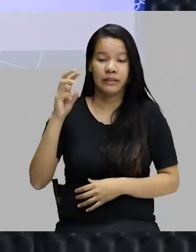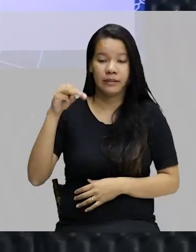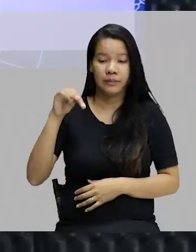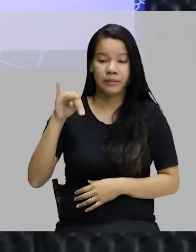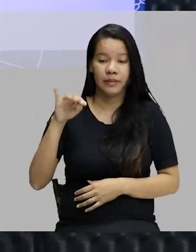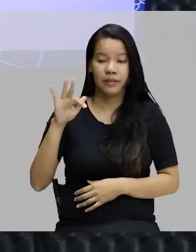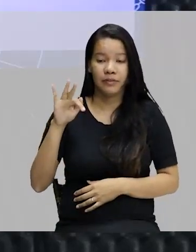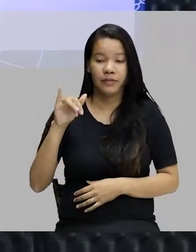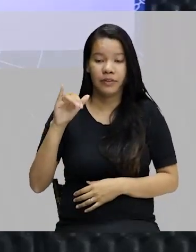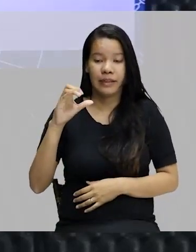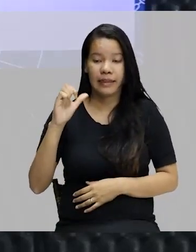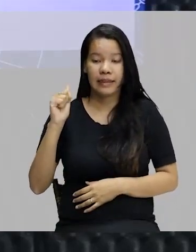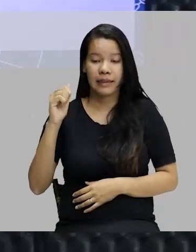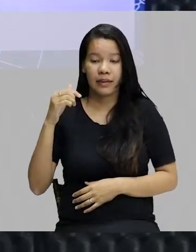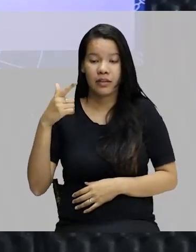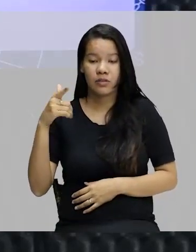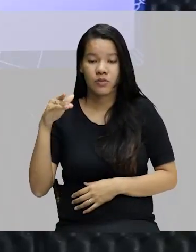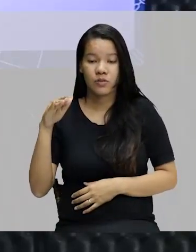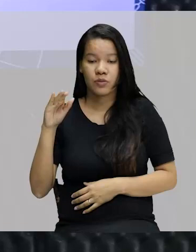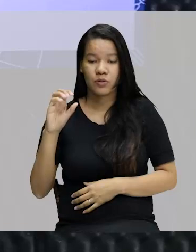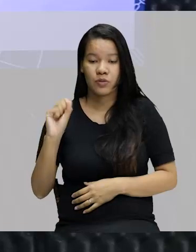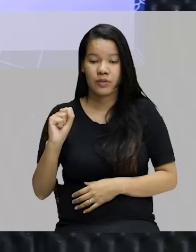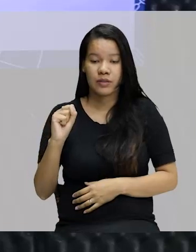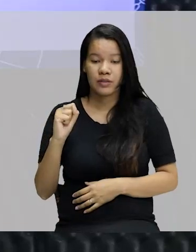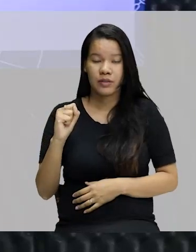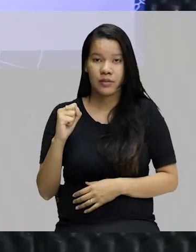beleza? Aí olha só, eu tenho que lembrar aqui, se tem